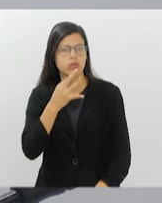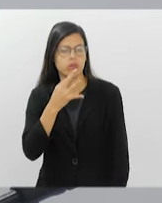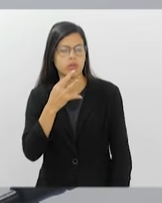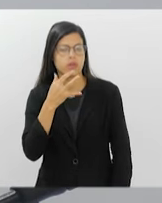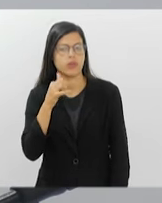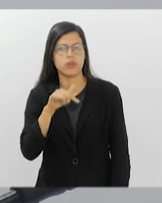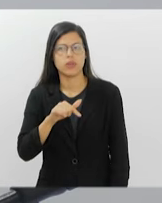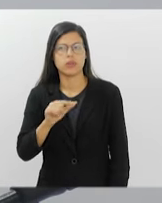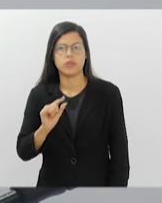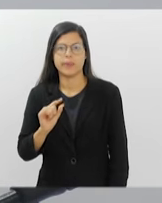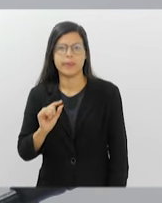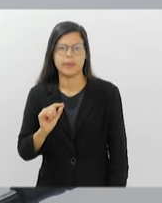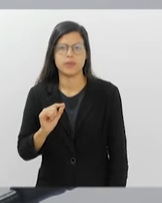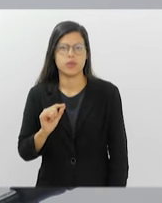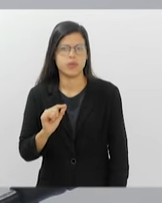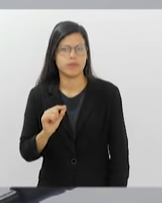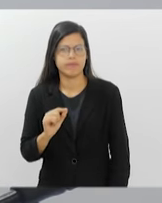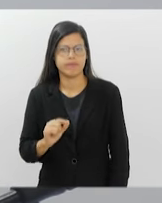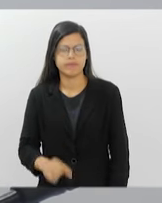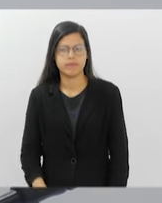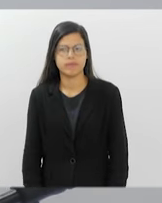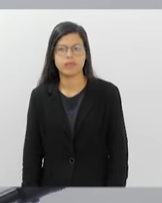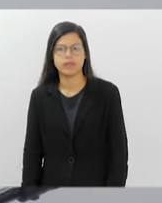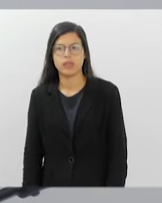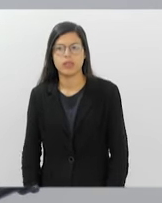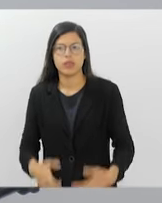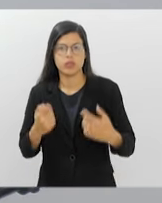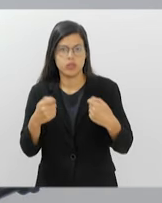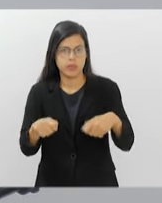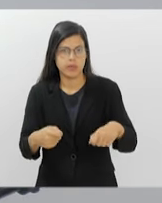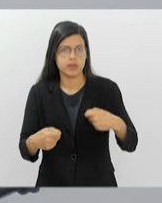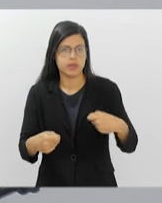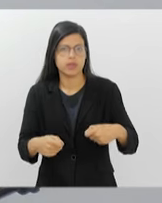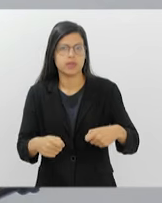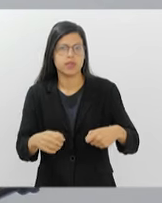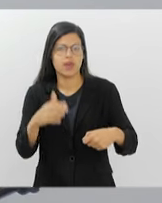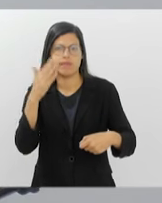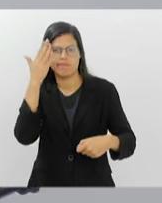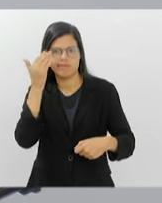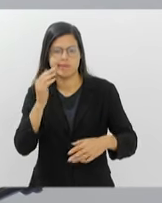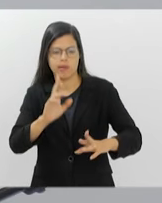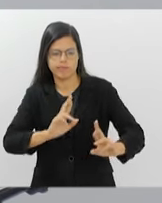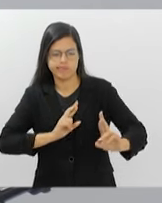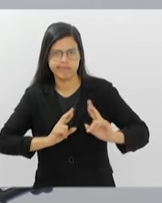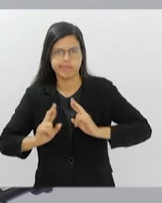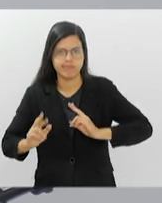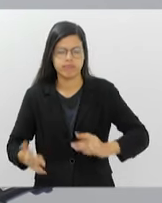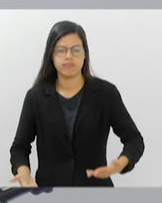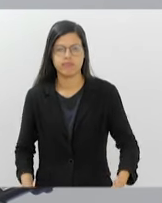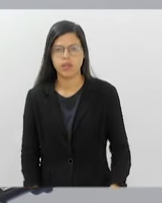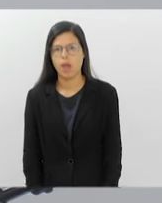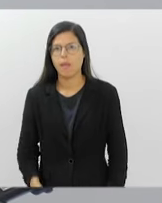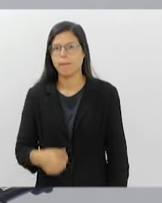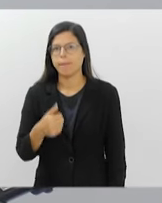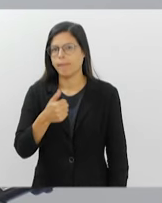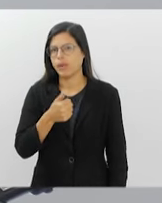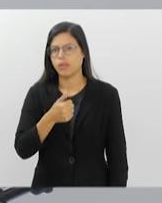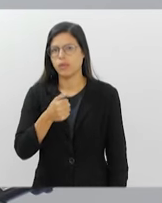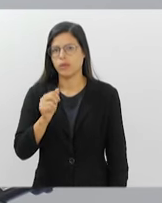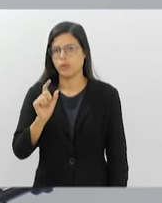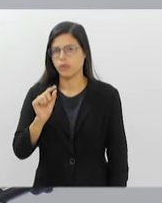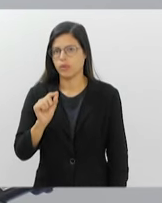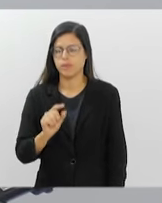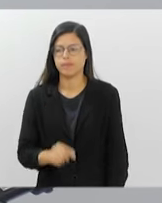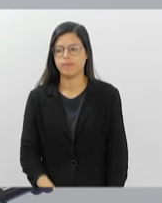que que efetivamente a gente precisava saber primeiro primeiro disso primeira